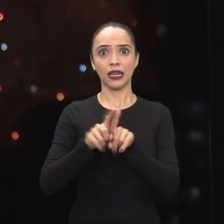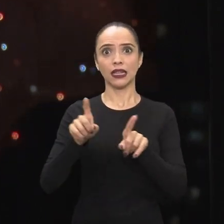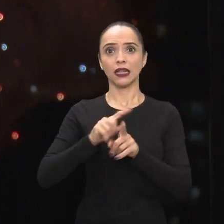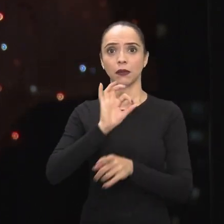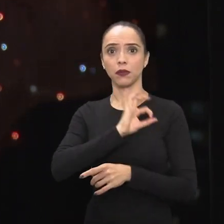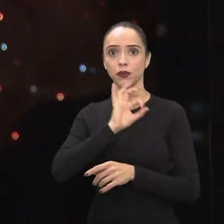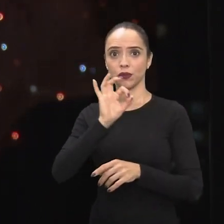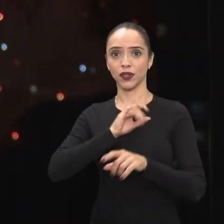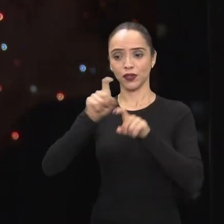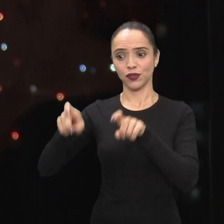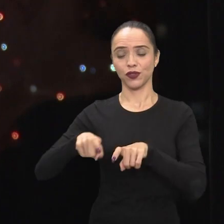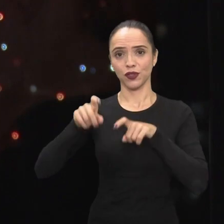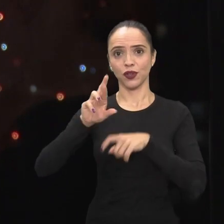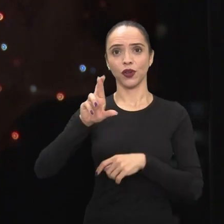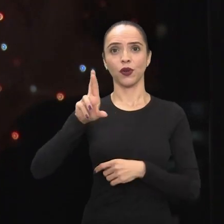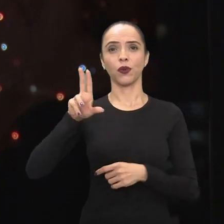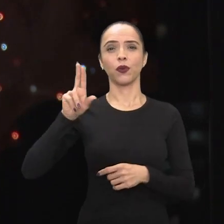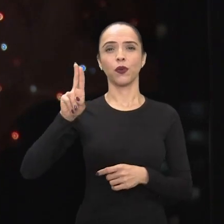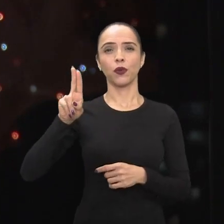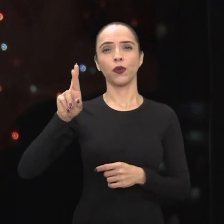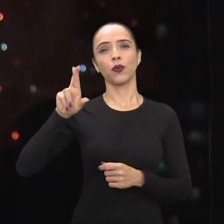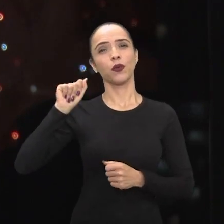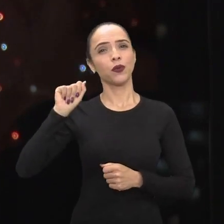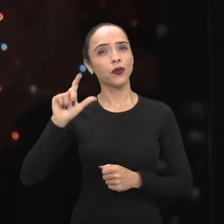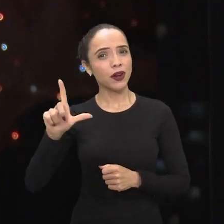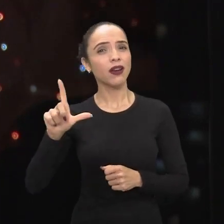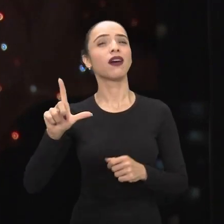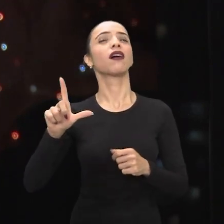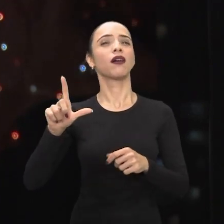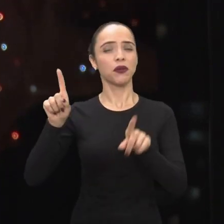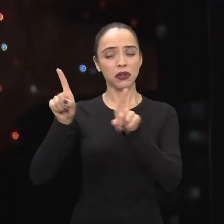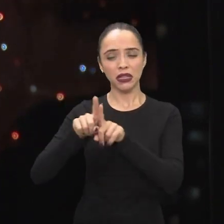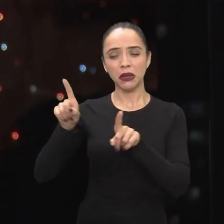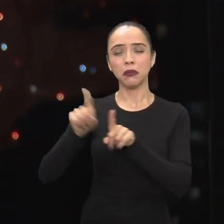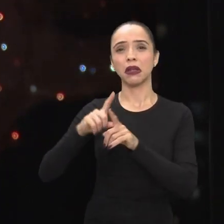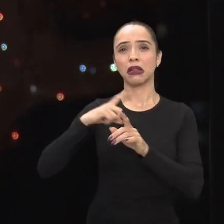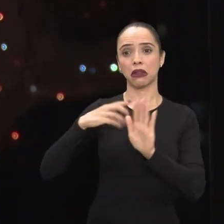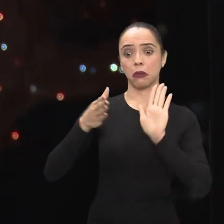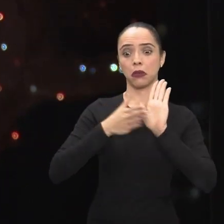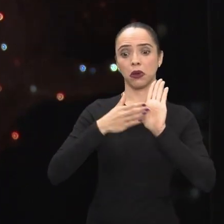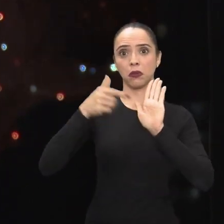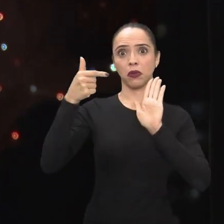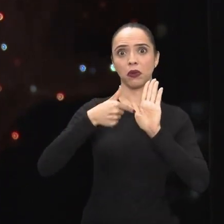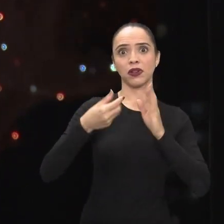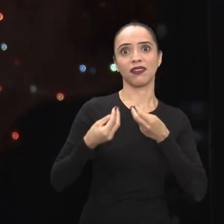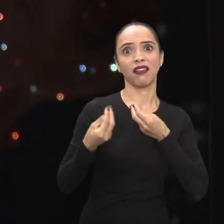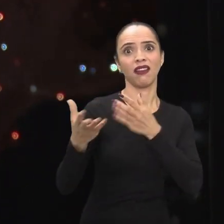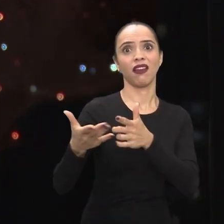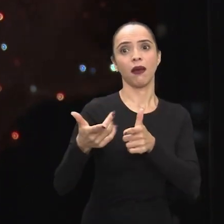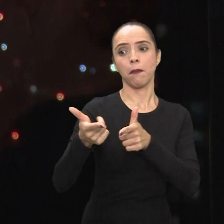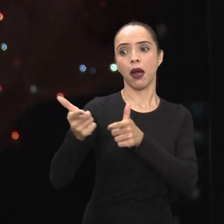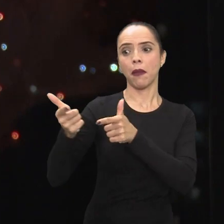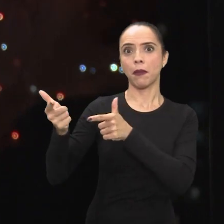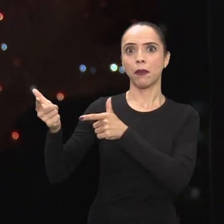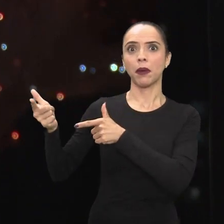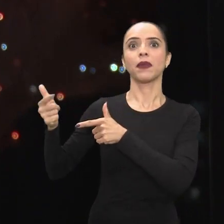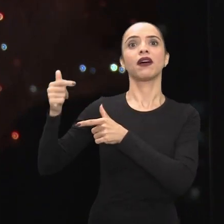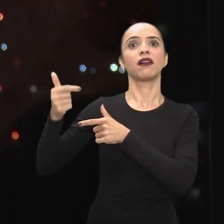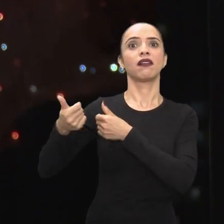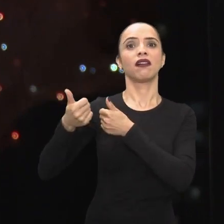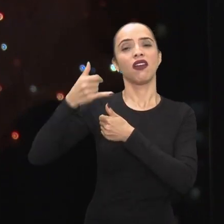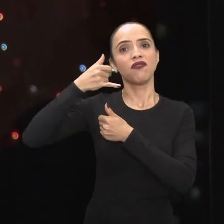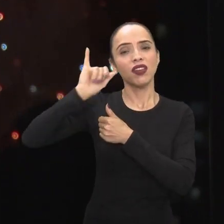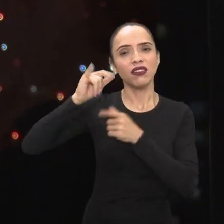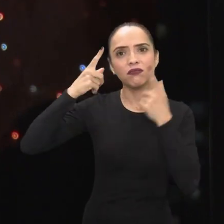rurais né fala assim inclusive em fornecer fuzis né para coibir a violência no campo